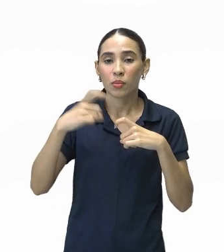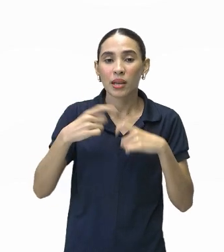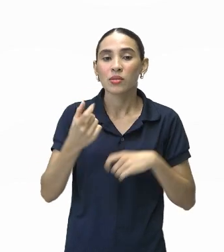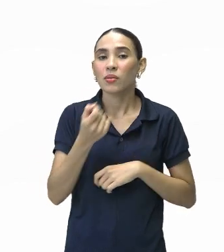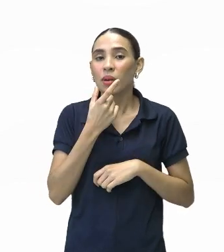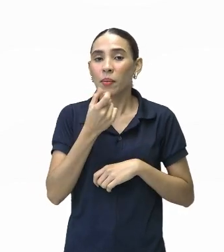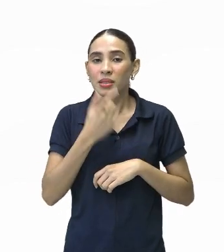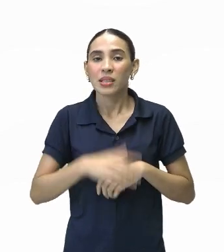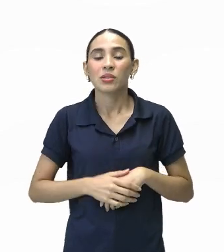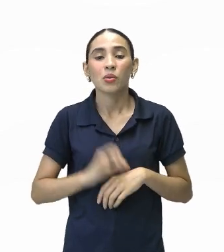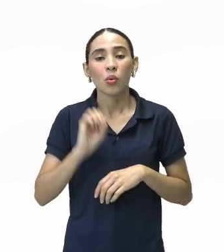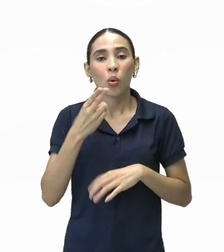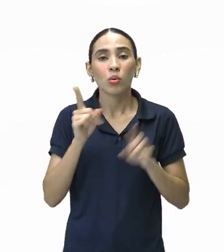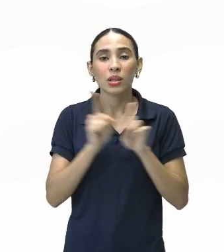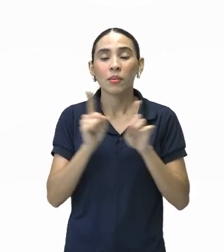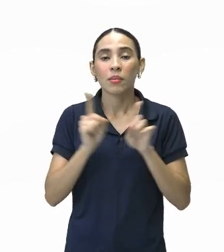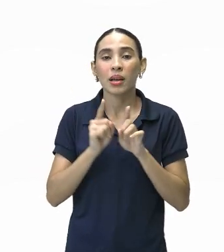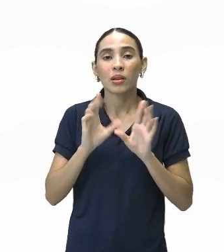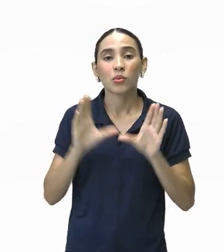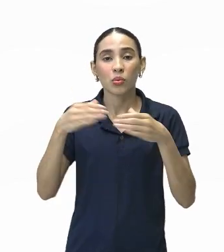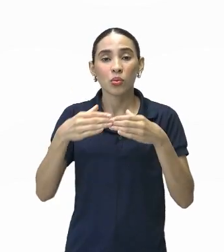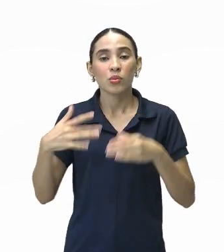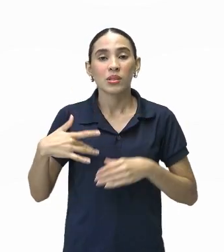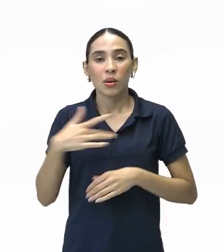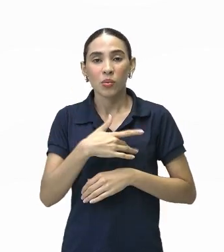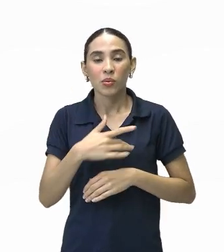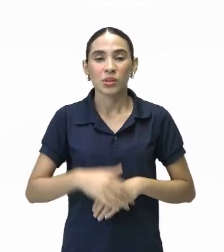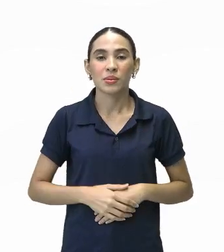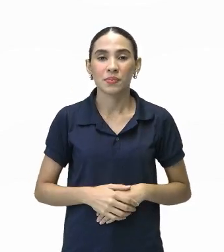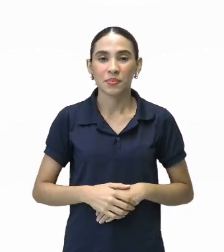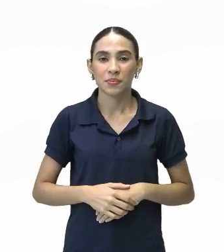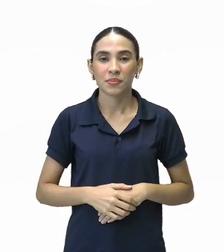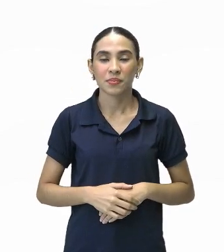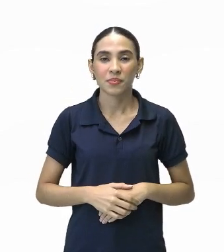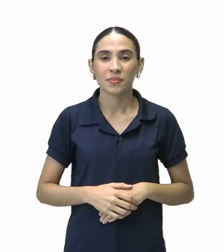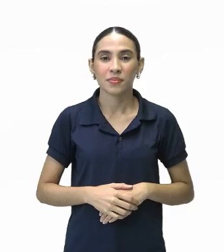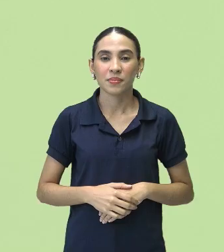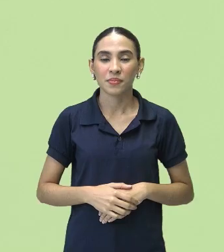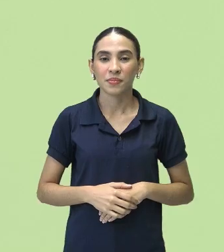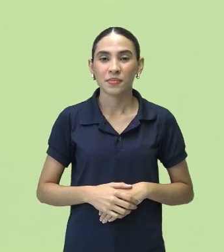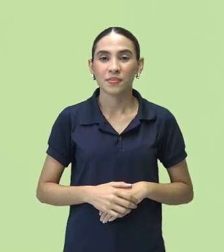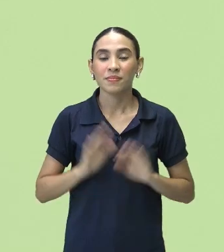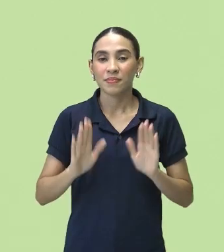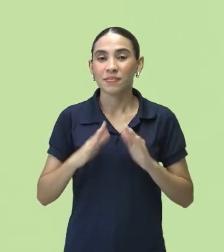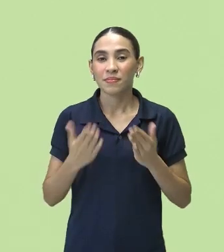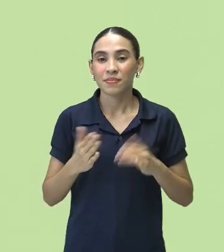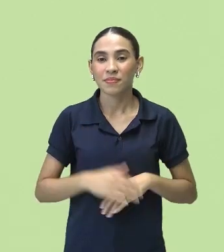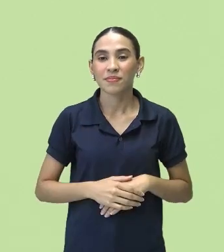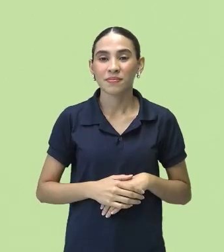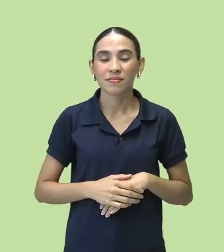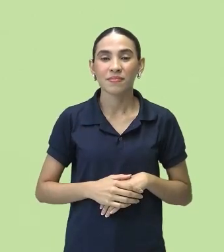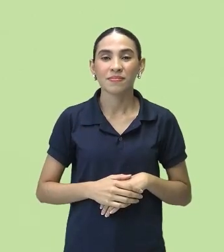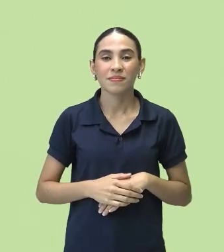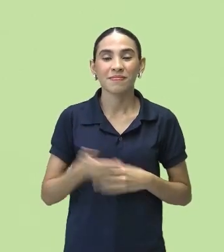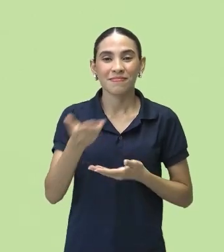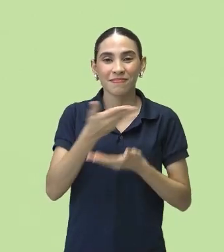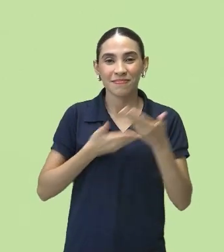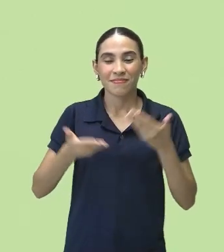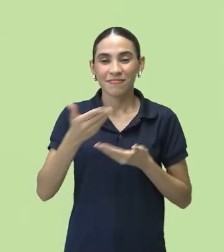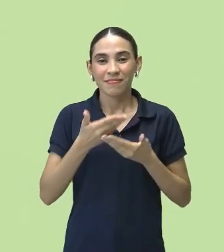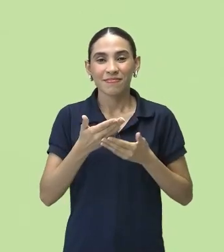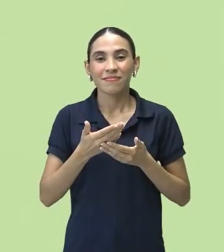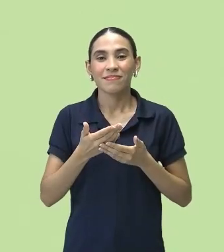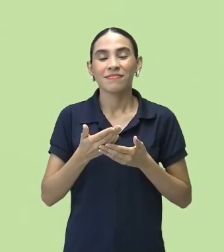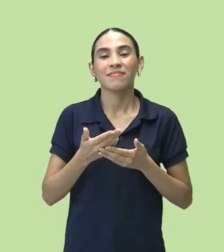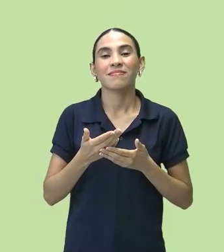farmacêutico ou da equipe da saúde. Então, esse foi o nosso bate-papo sobre